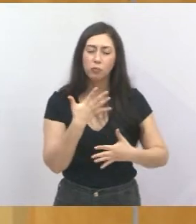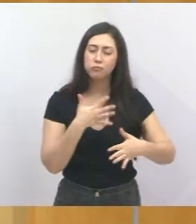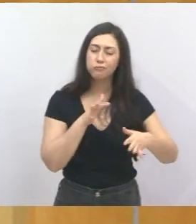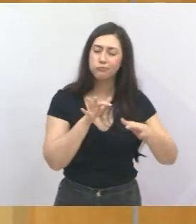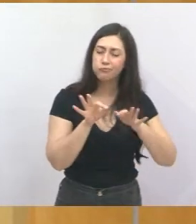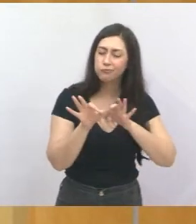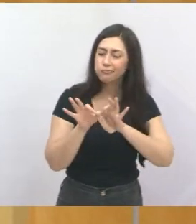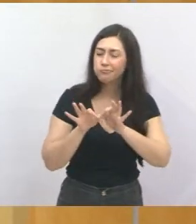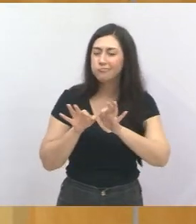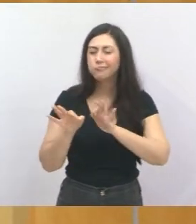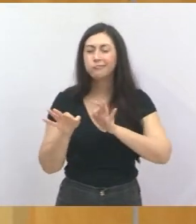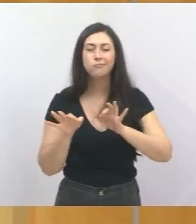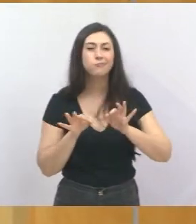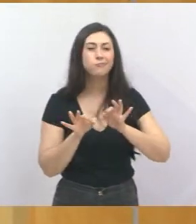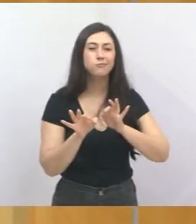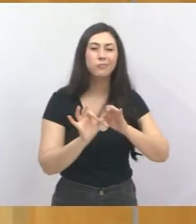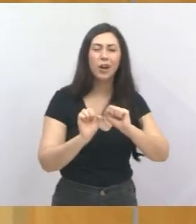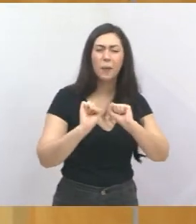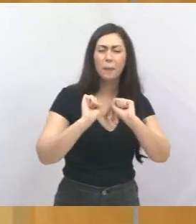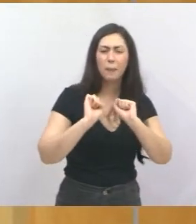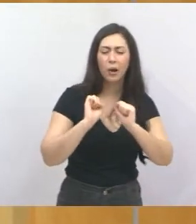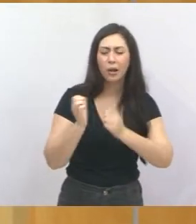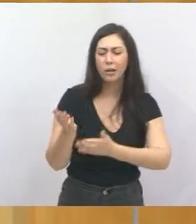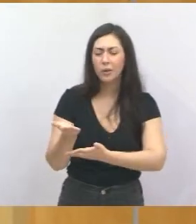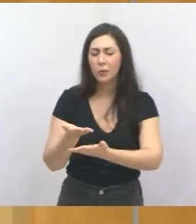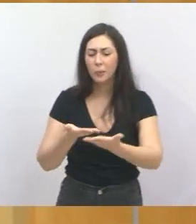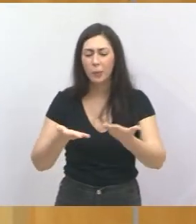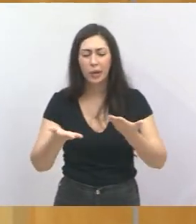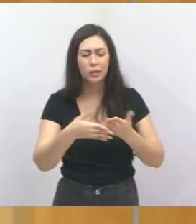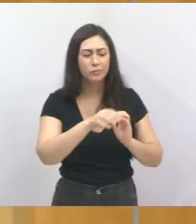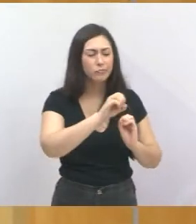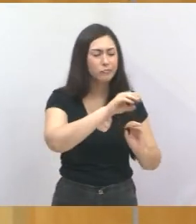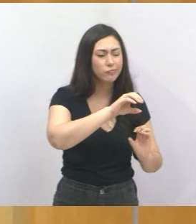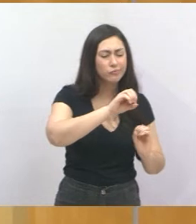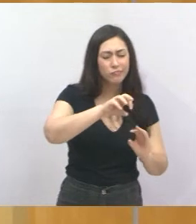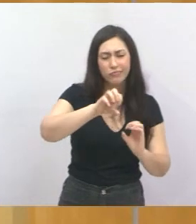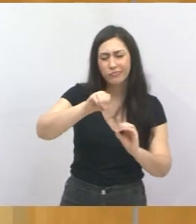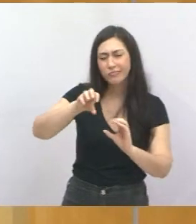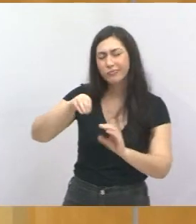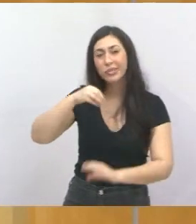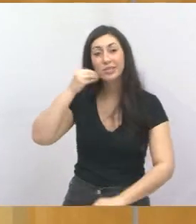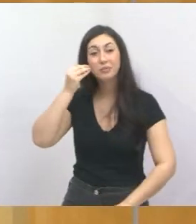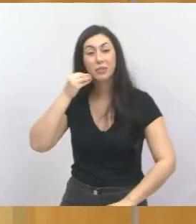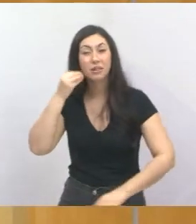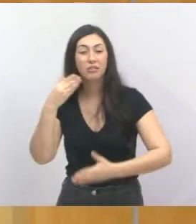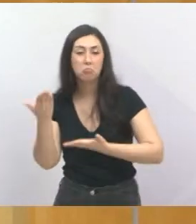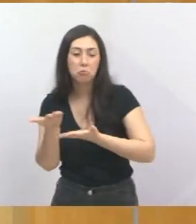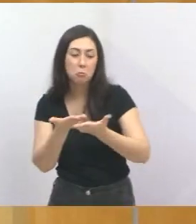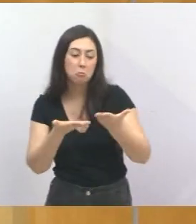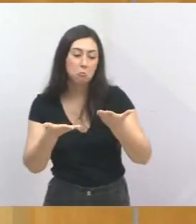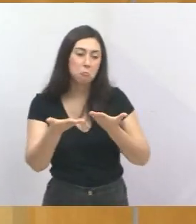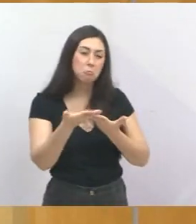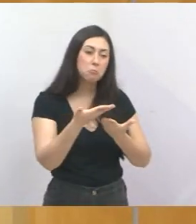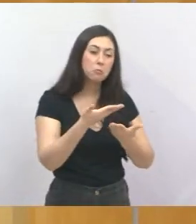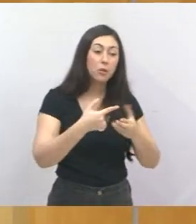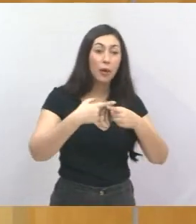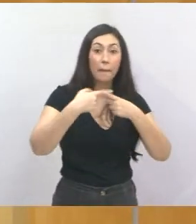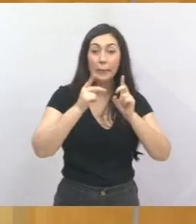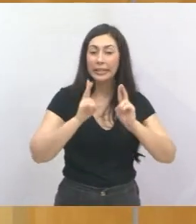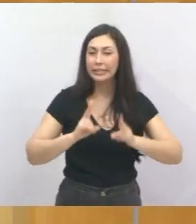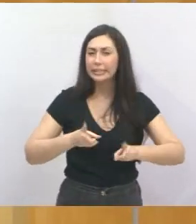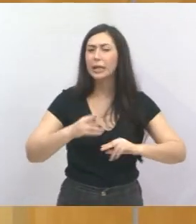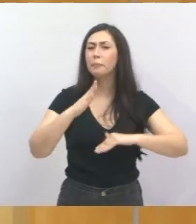produtivo, que ele podia compartilhar, ensinar, aquela troca de experiência, mas colocando em